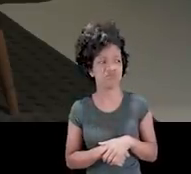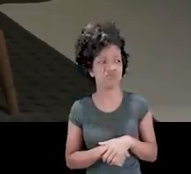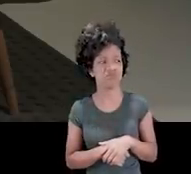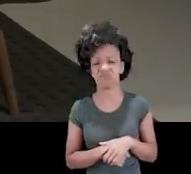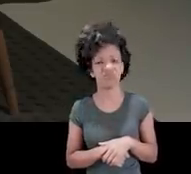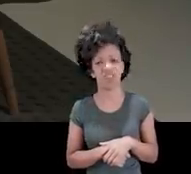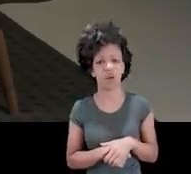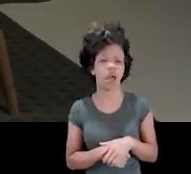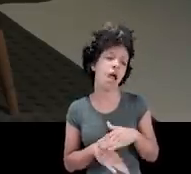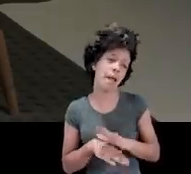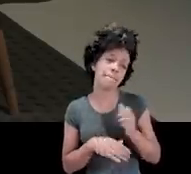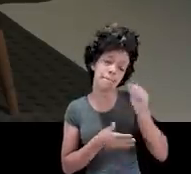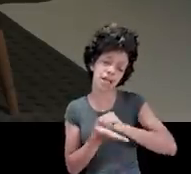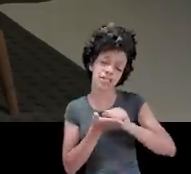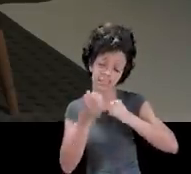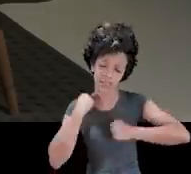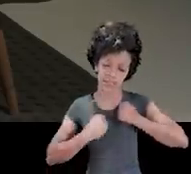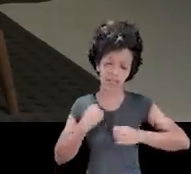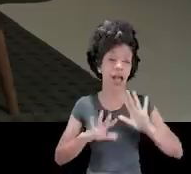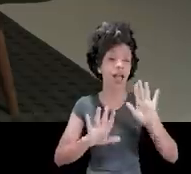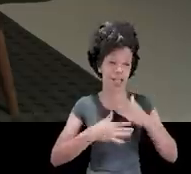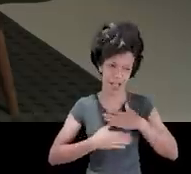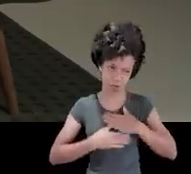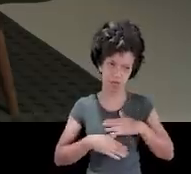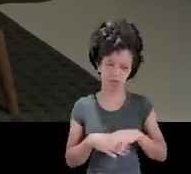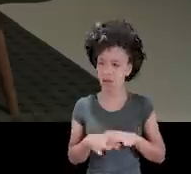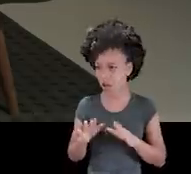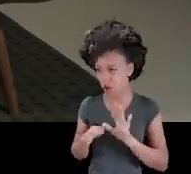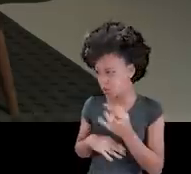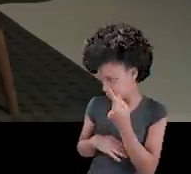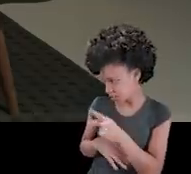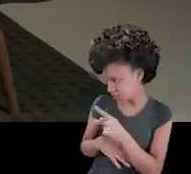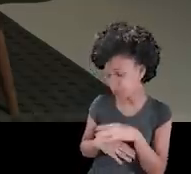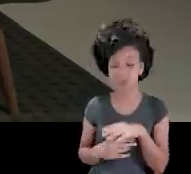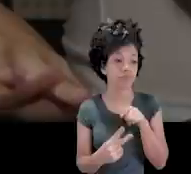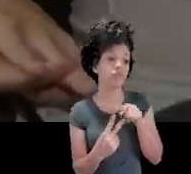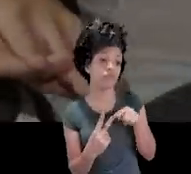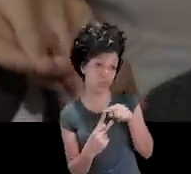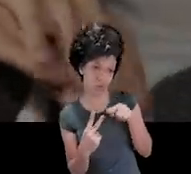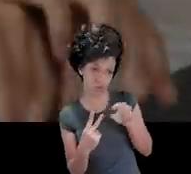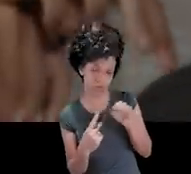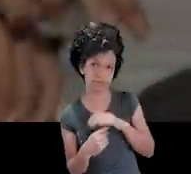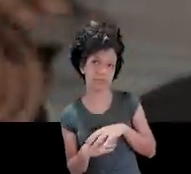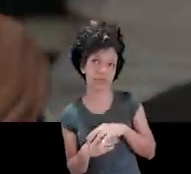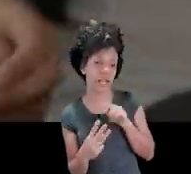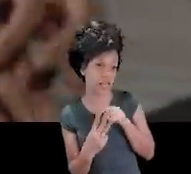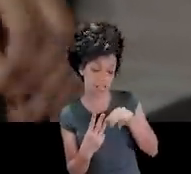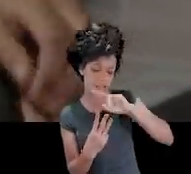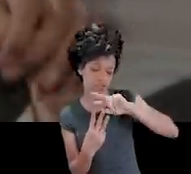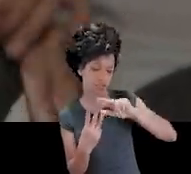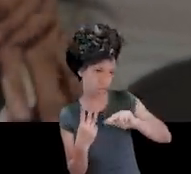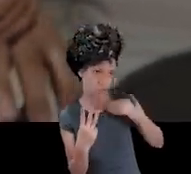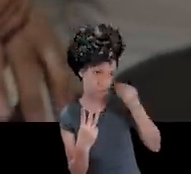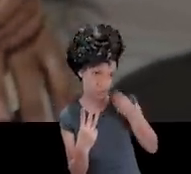É gastar mais em sabonete, né? É um pelo outro. Calma, antes da gente falar disso. Aconteceu com você fora? Comigo aconteceram duas coisas assim, três situações